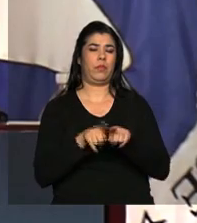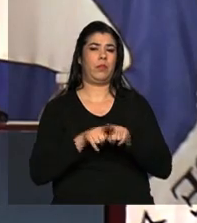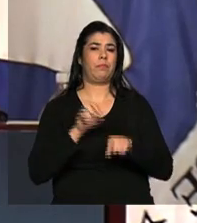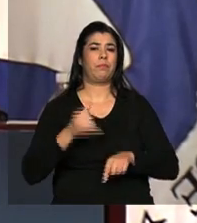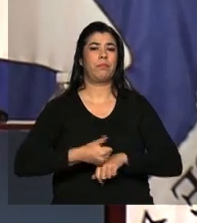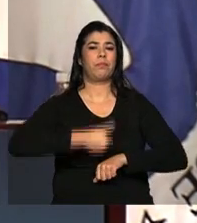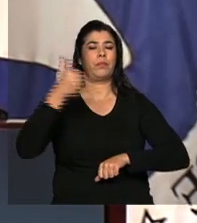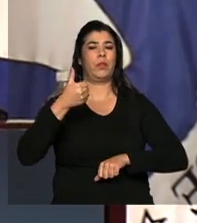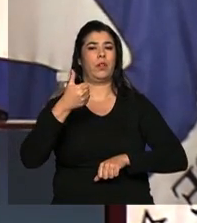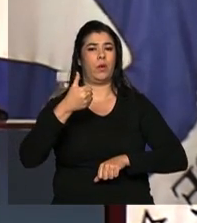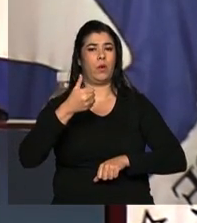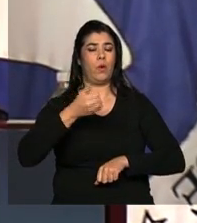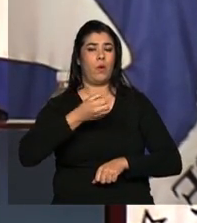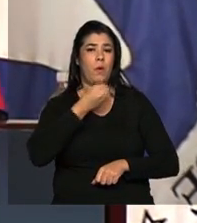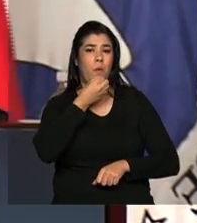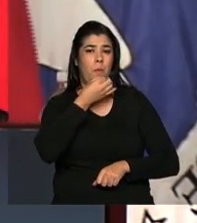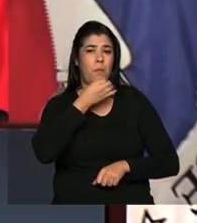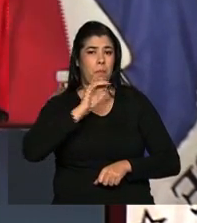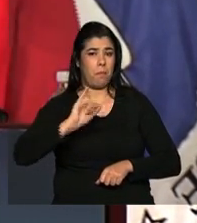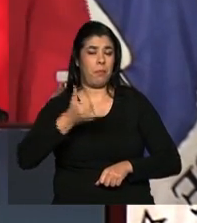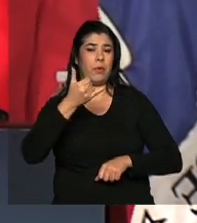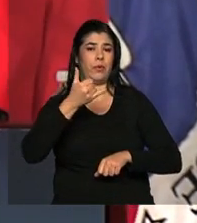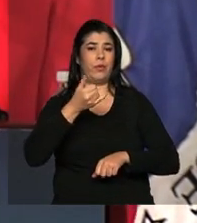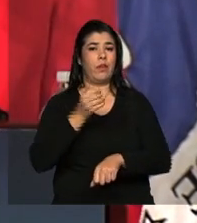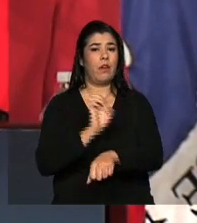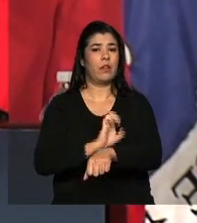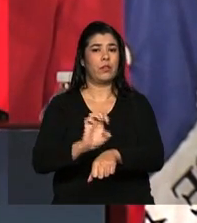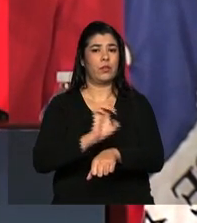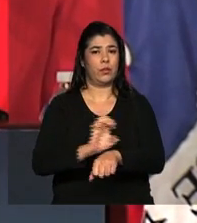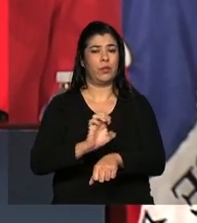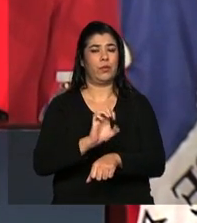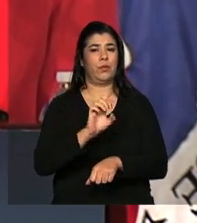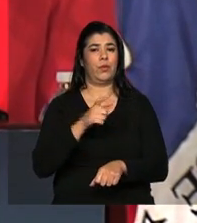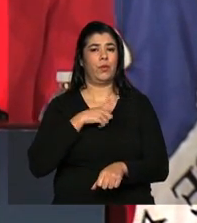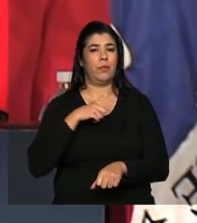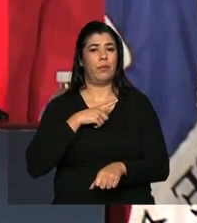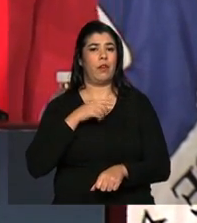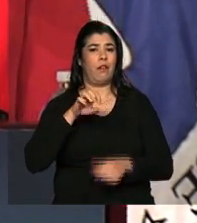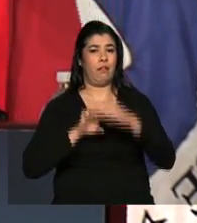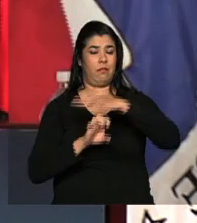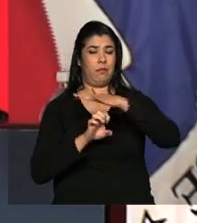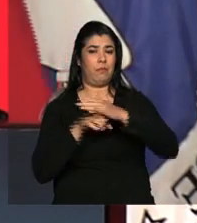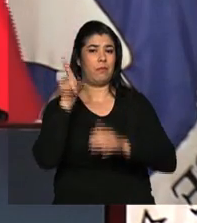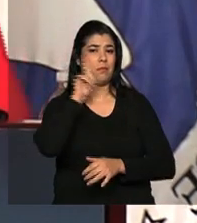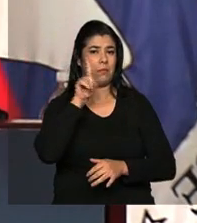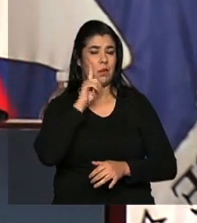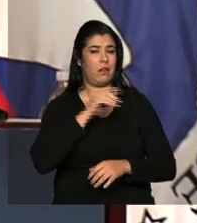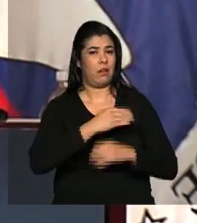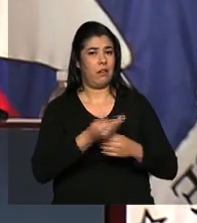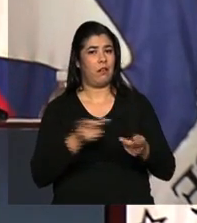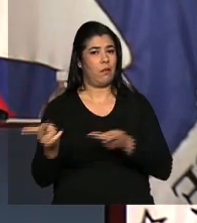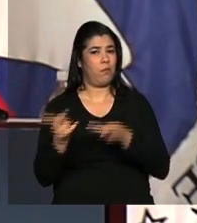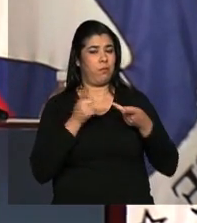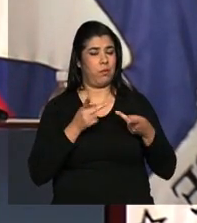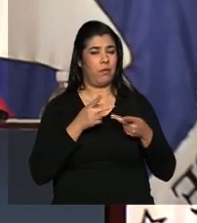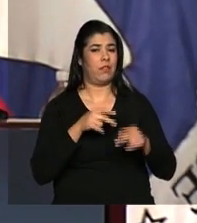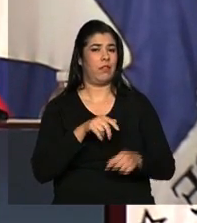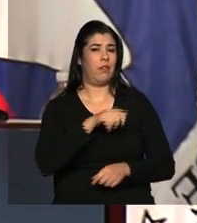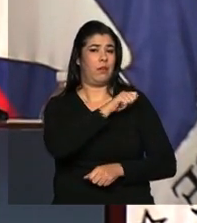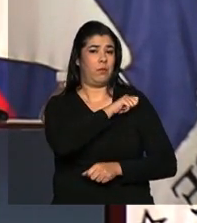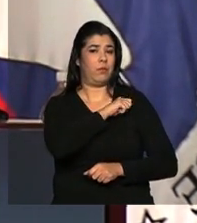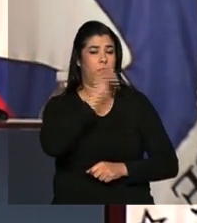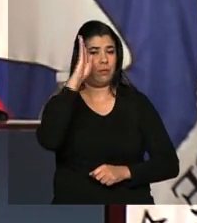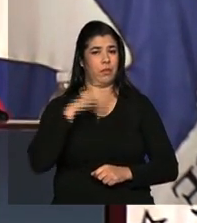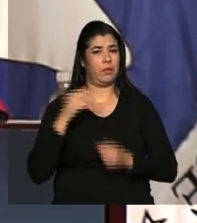de estágios em empresas americanas para os nossos estudantes. Sim, queremos estágios